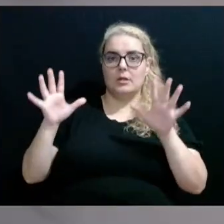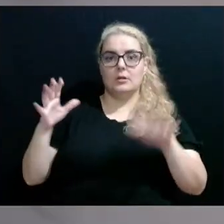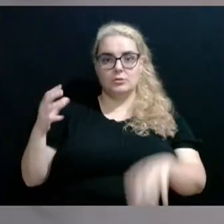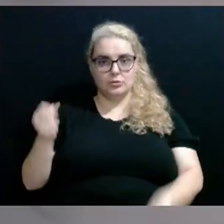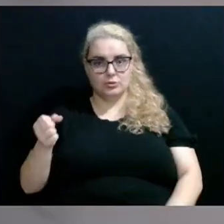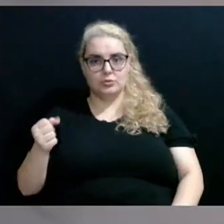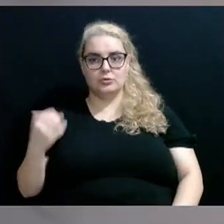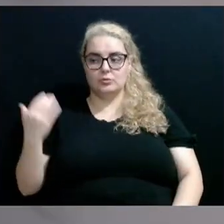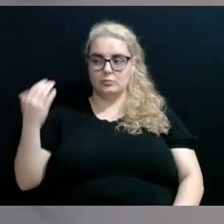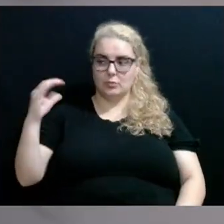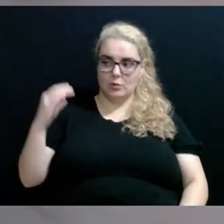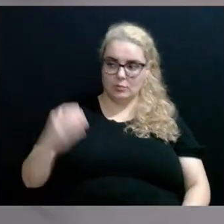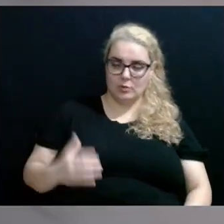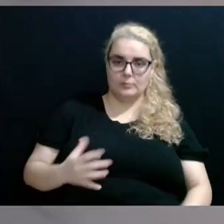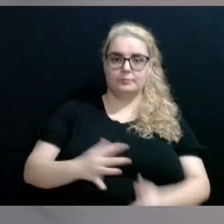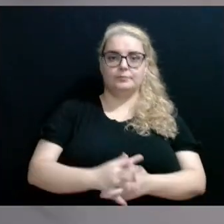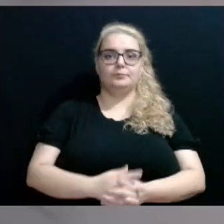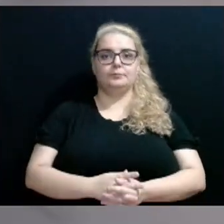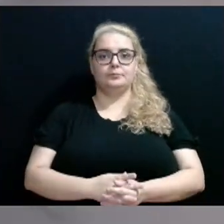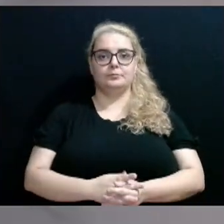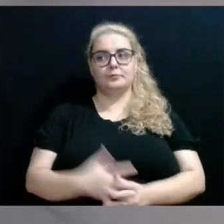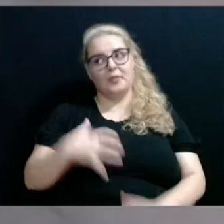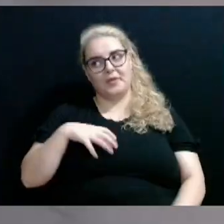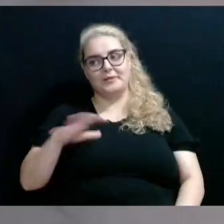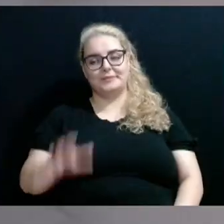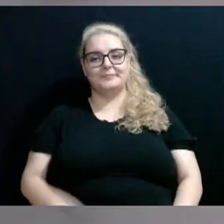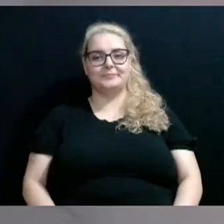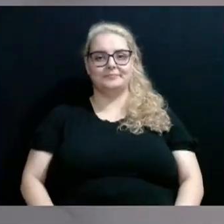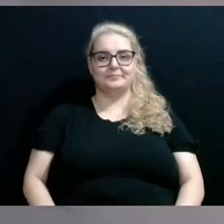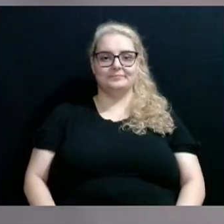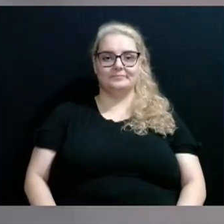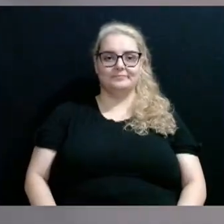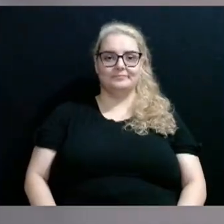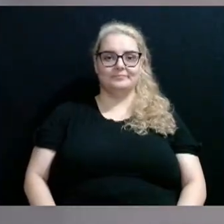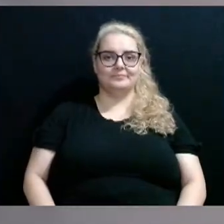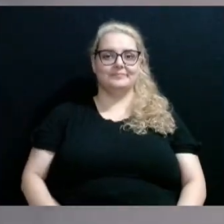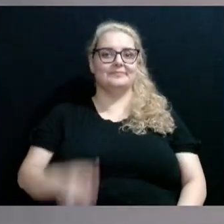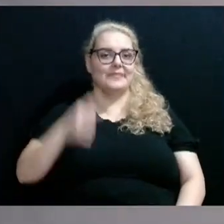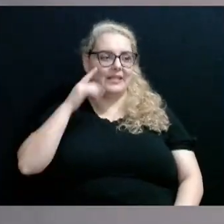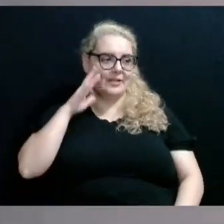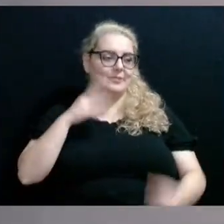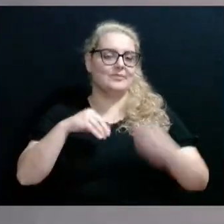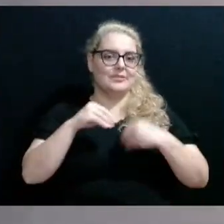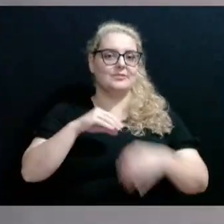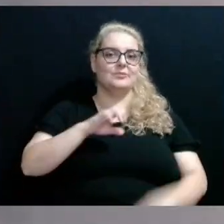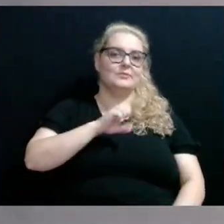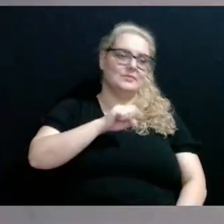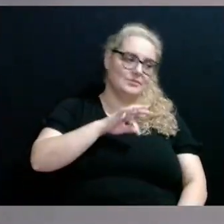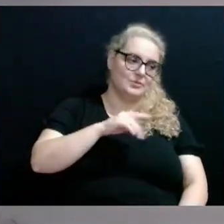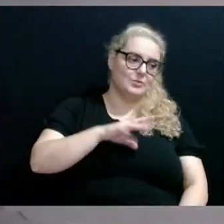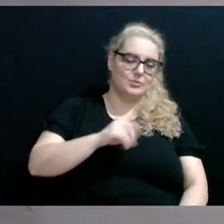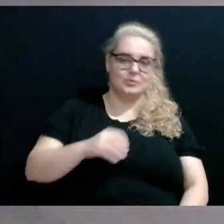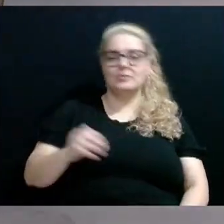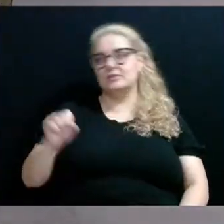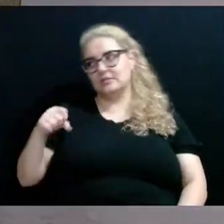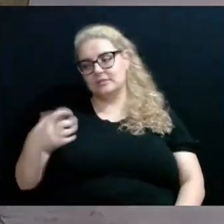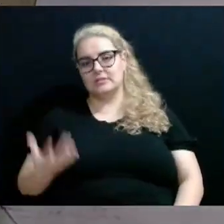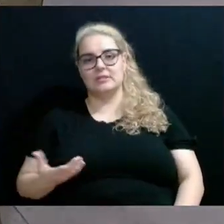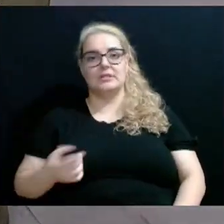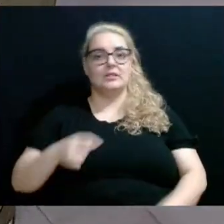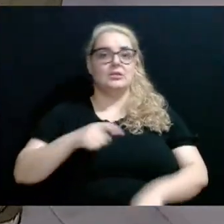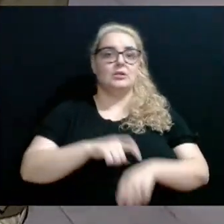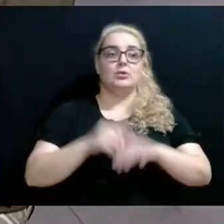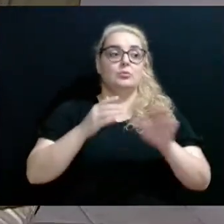as fotos. É Sim. isso. Você meio que pensou num estúdio. Isso. E a hora da produção? Como que é a